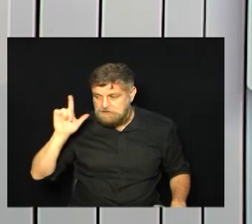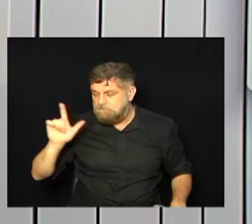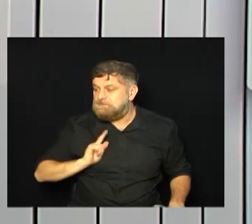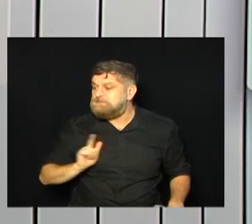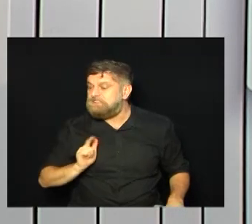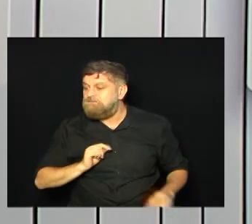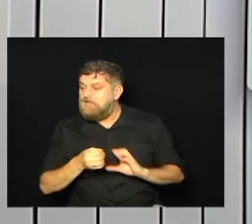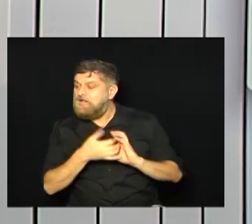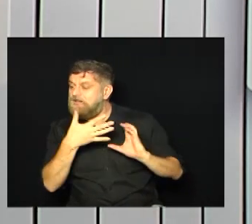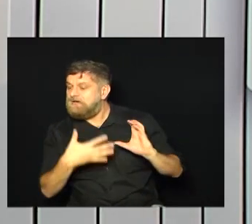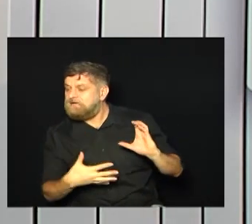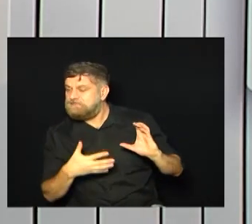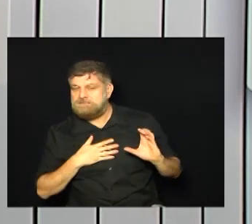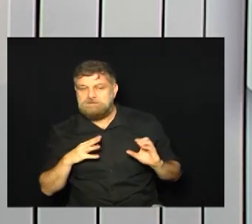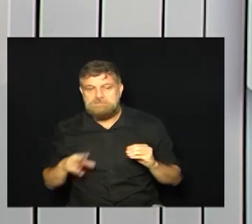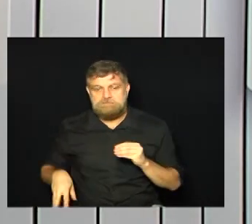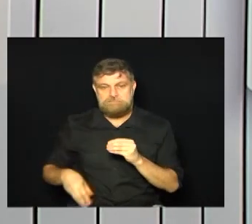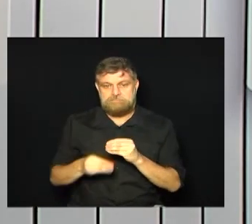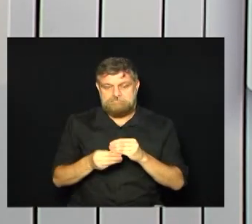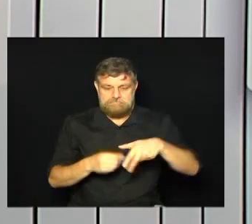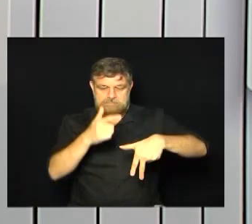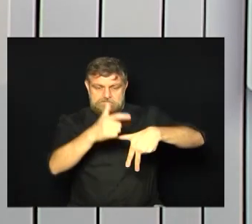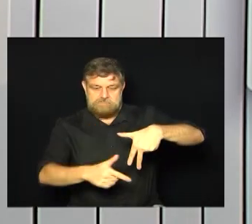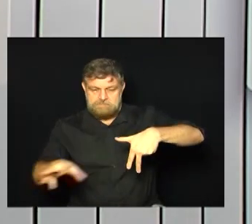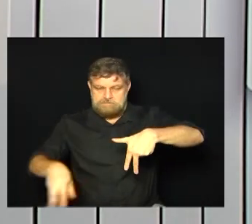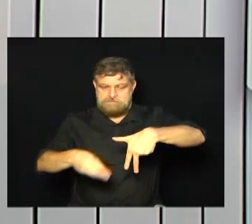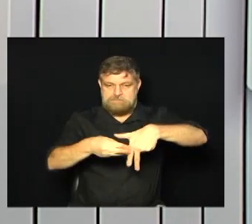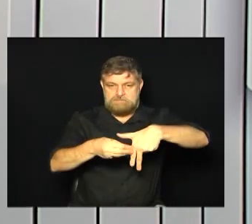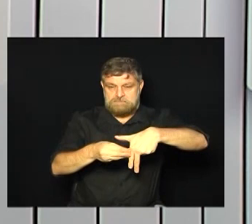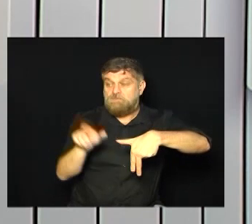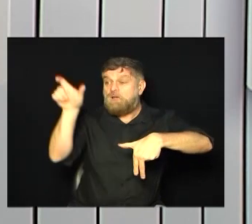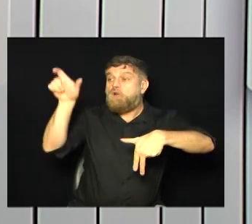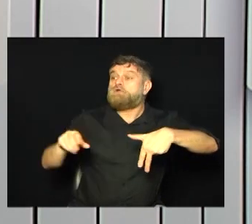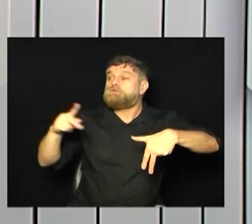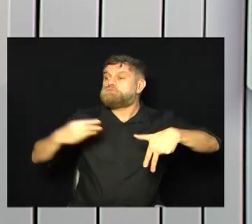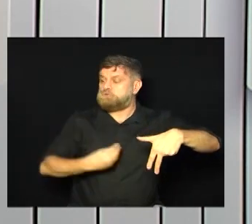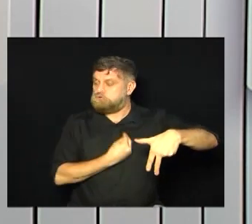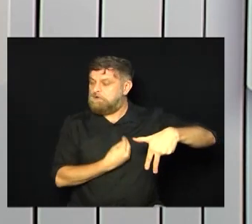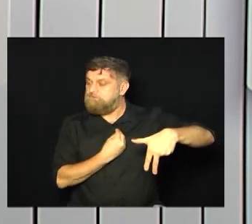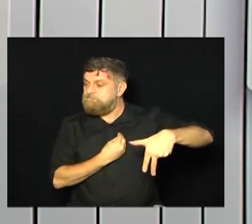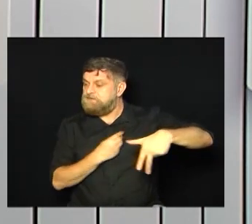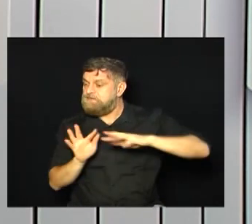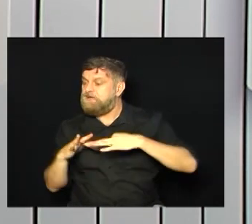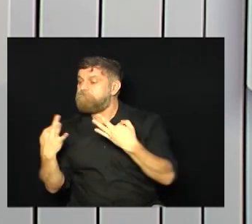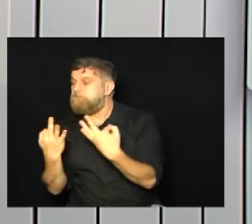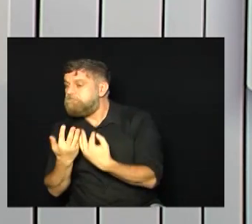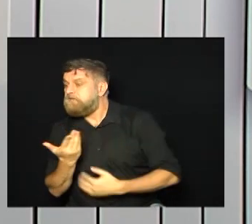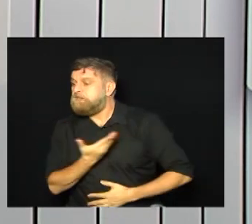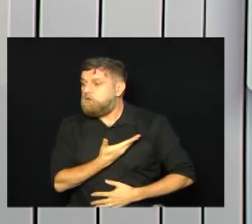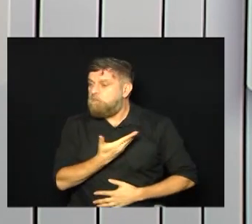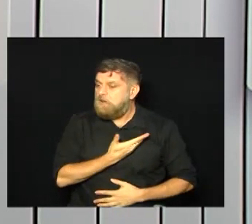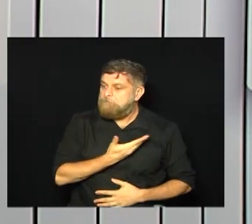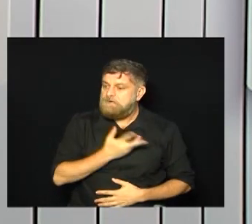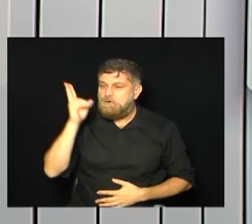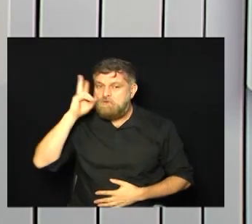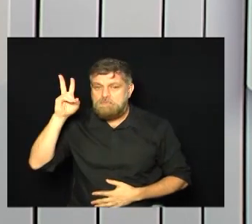alguma característica para colocar na personagem que aconteceu com você, com algum familiar, com algum amigo, alguma